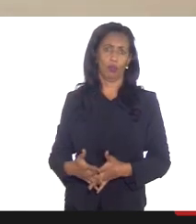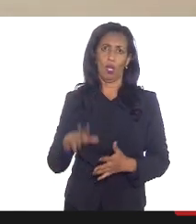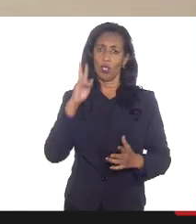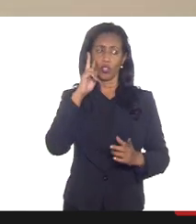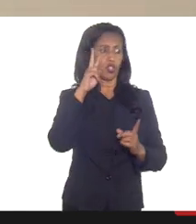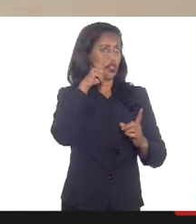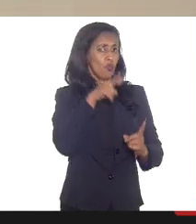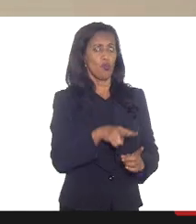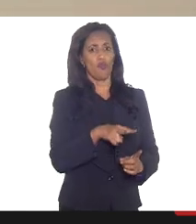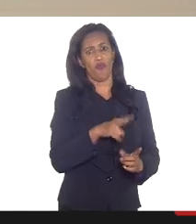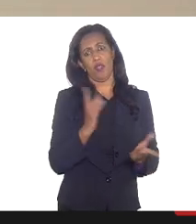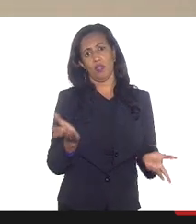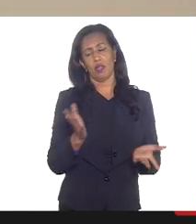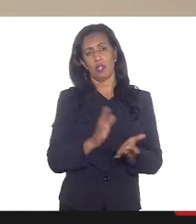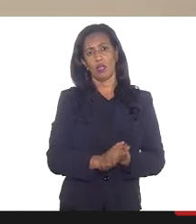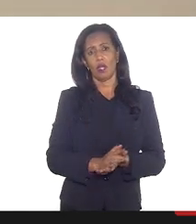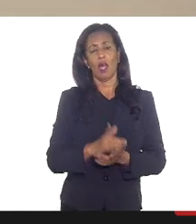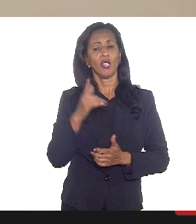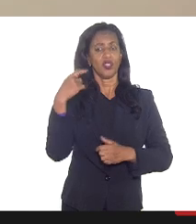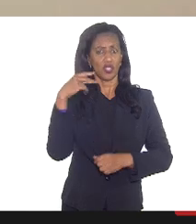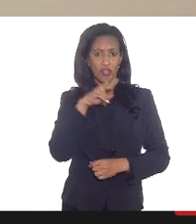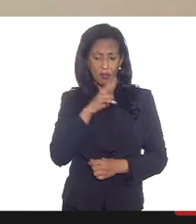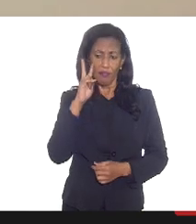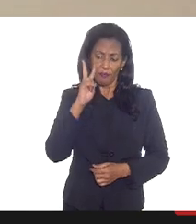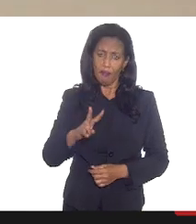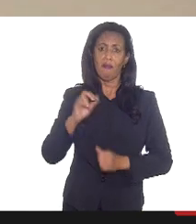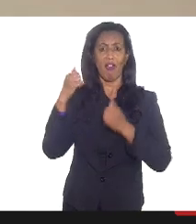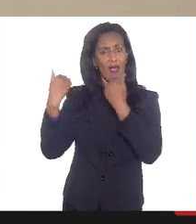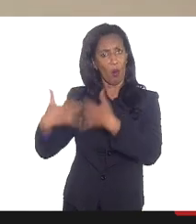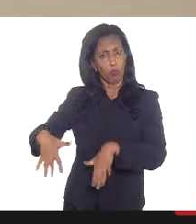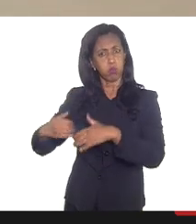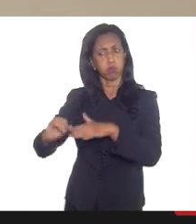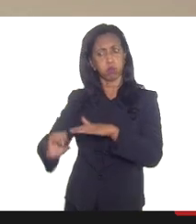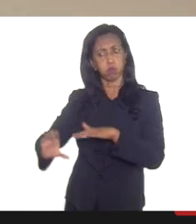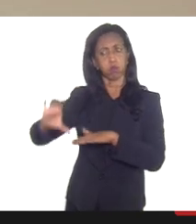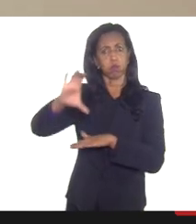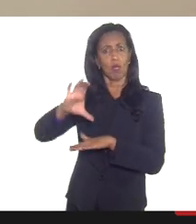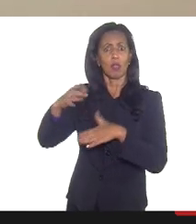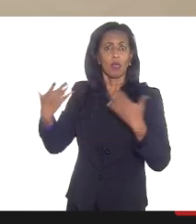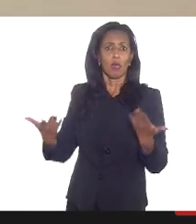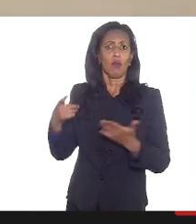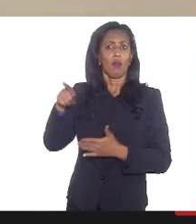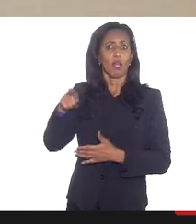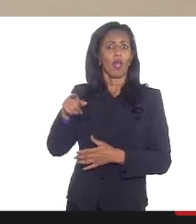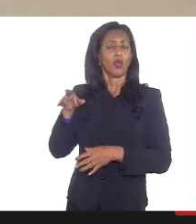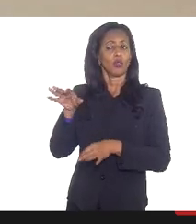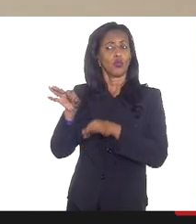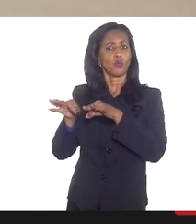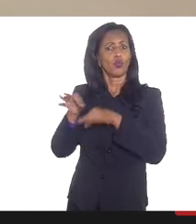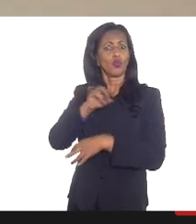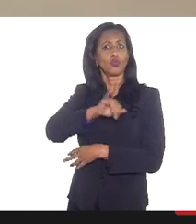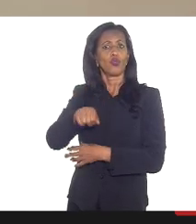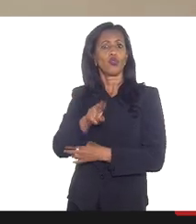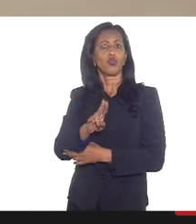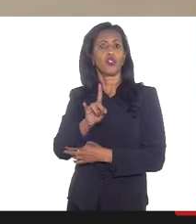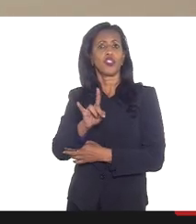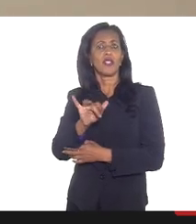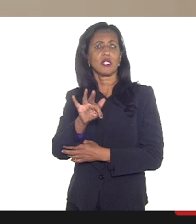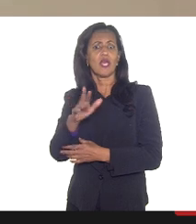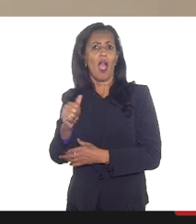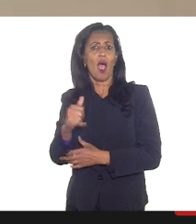enxerga dessa forma, a gente entende que vai sim ter aumento de despesa, então cabe ao Judiciário trazer este Parlamento